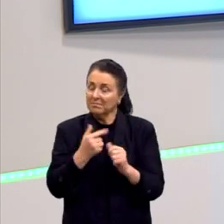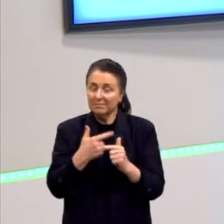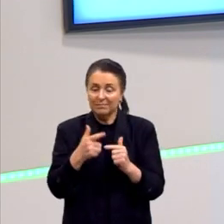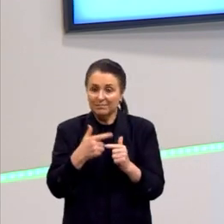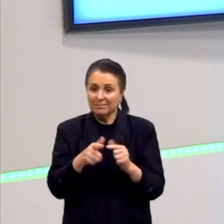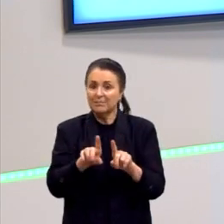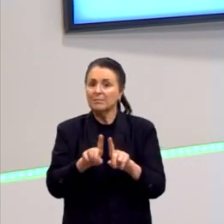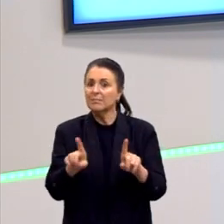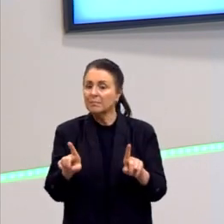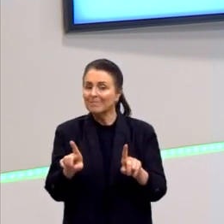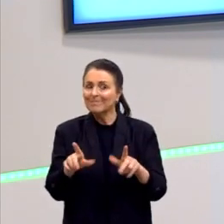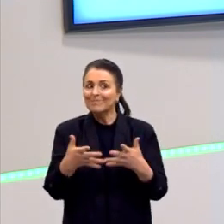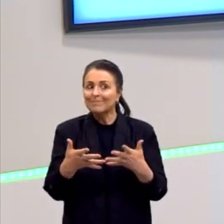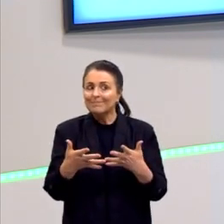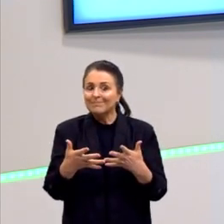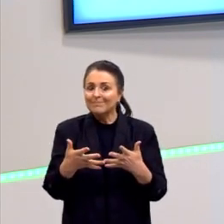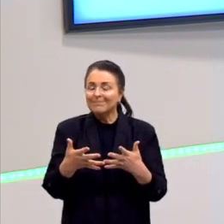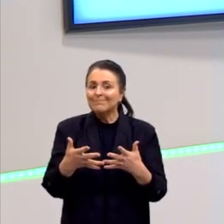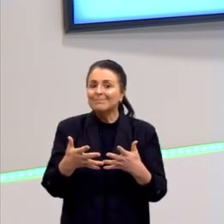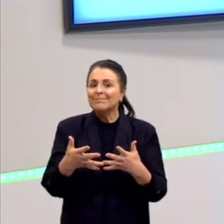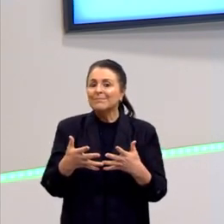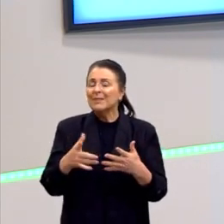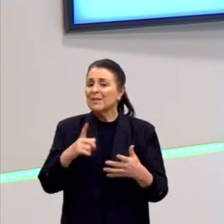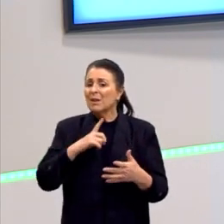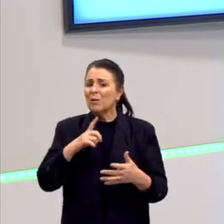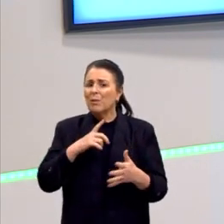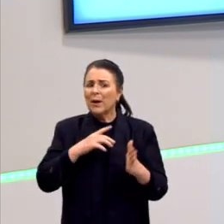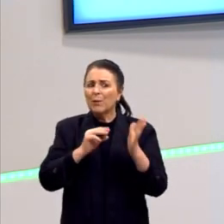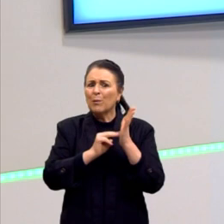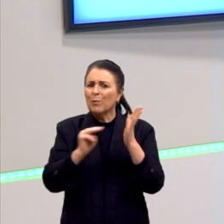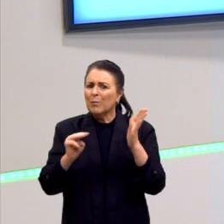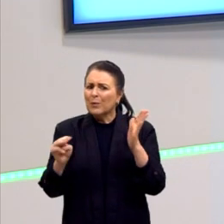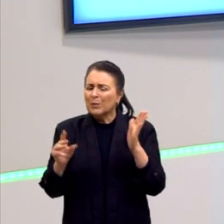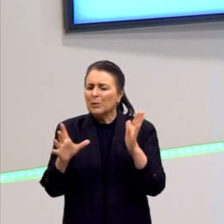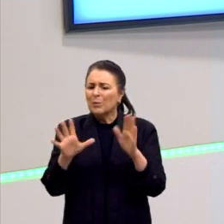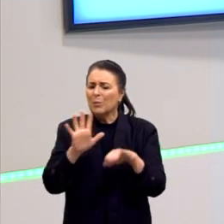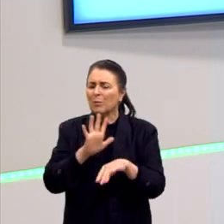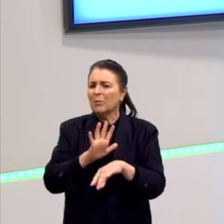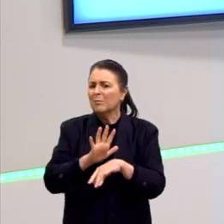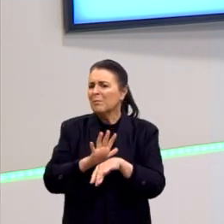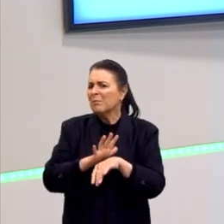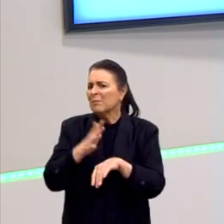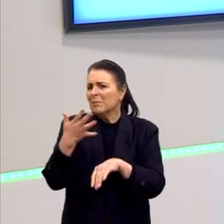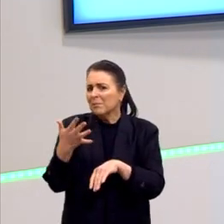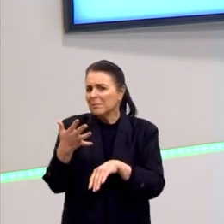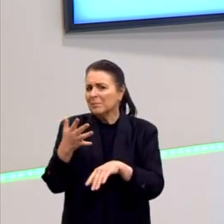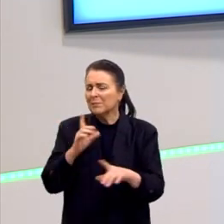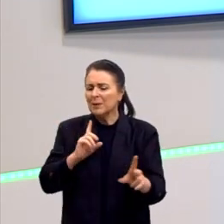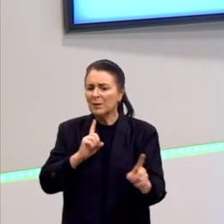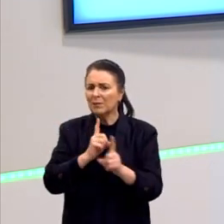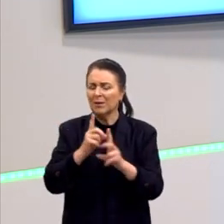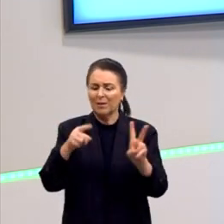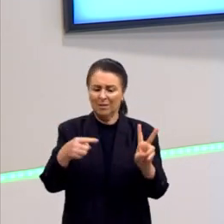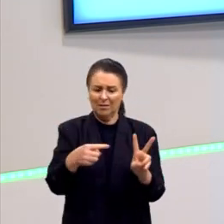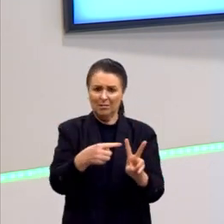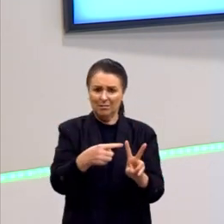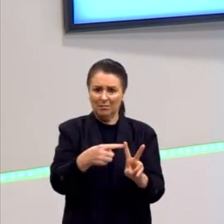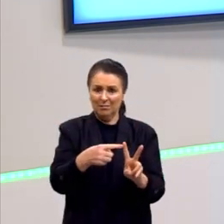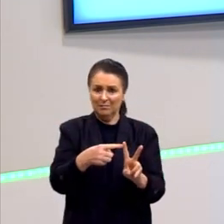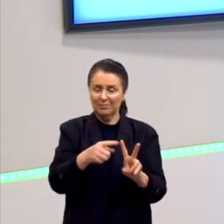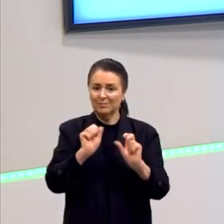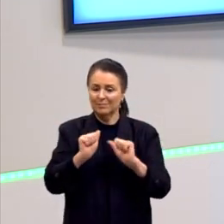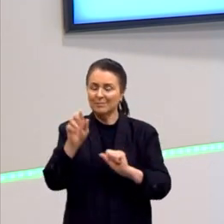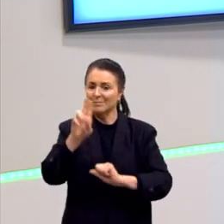se tem casos que não vai ser assim o método mais eficiente para chegar nas raízes por vezes é mais